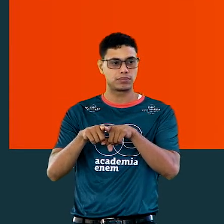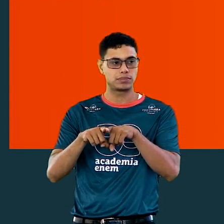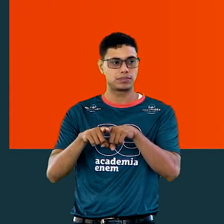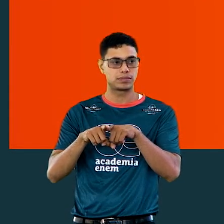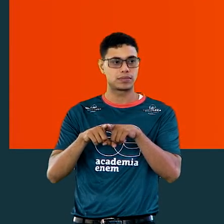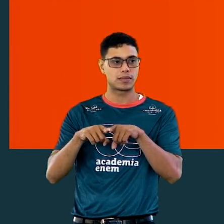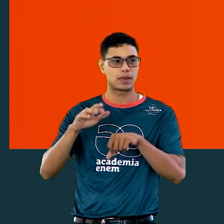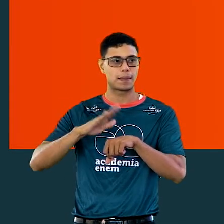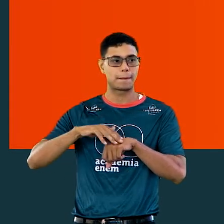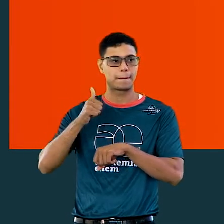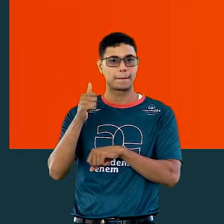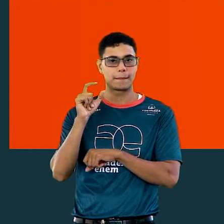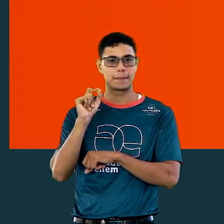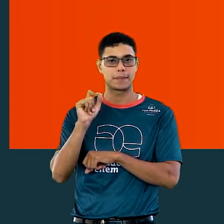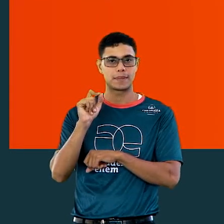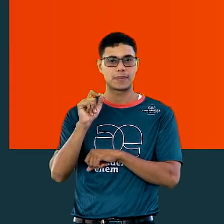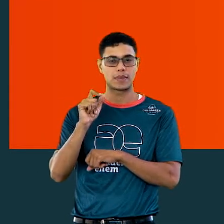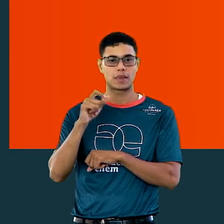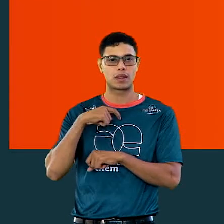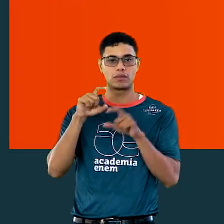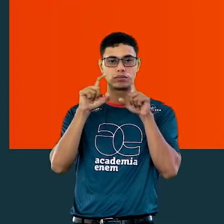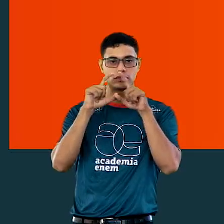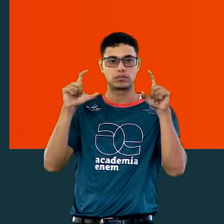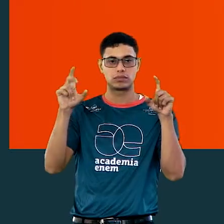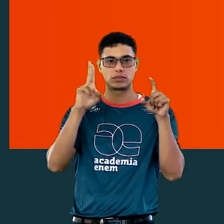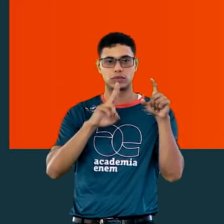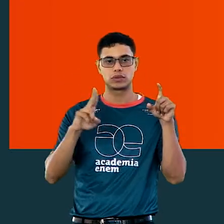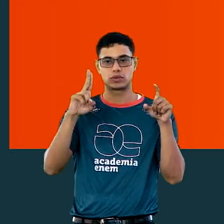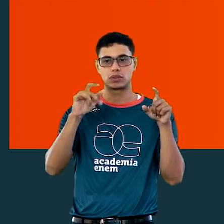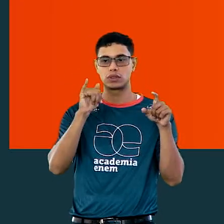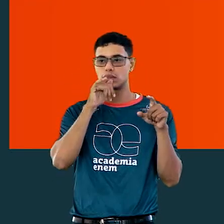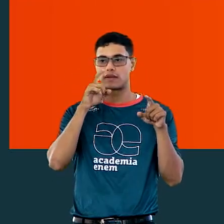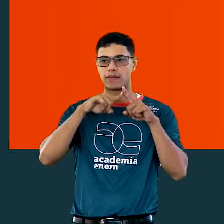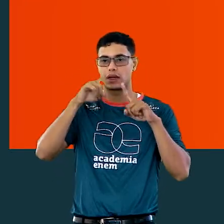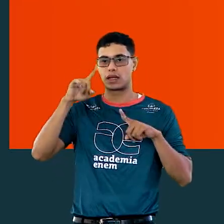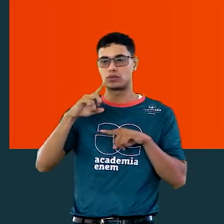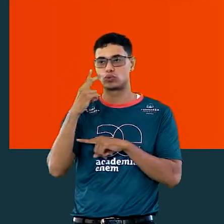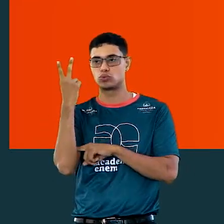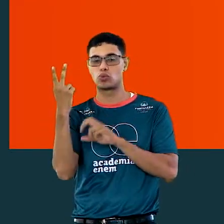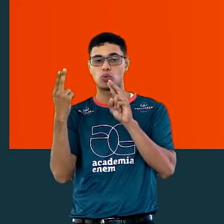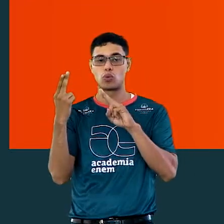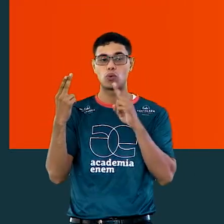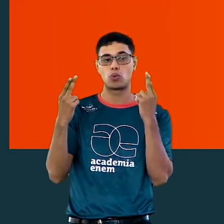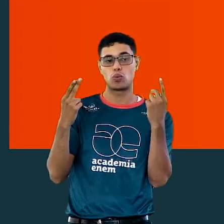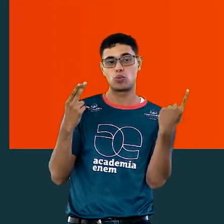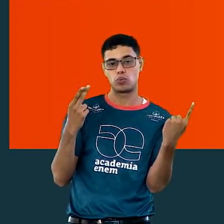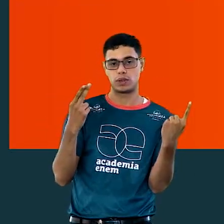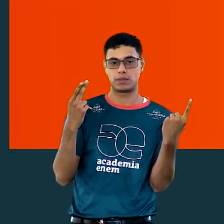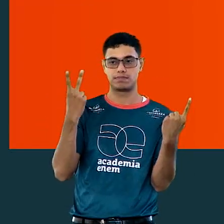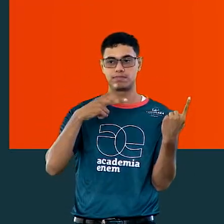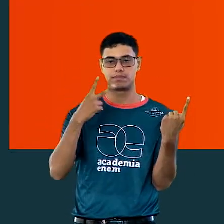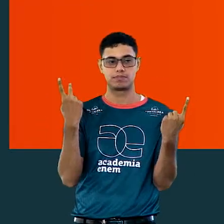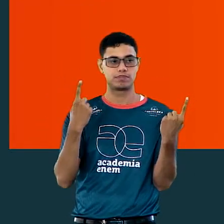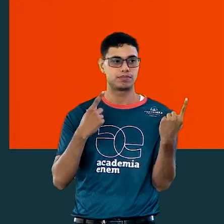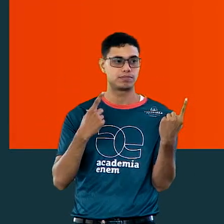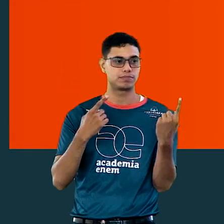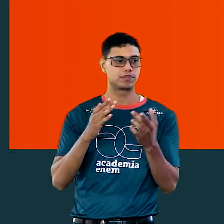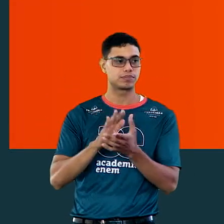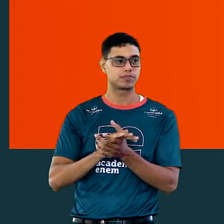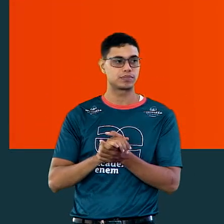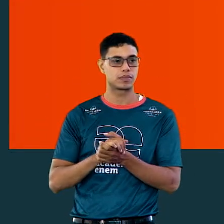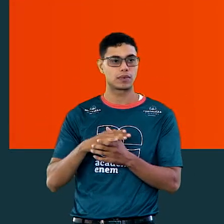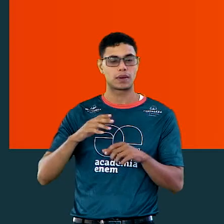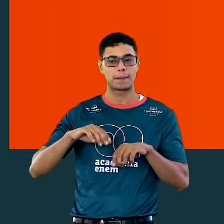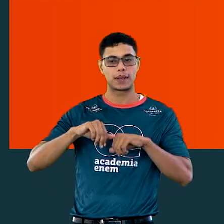é melhor em uma fórmula eu ter 2 variáveis ou só uma? Bora, pessoal. É melhor